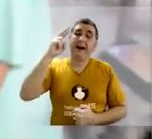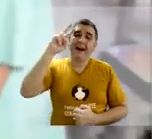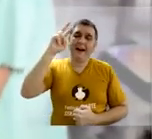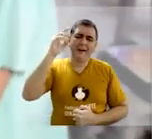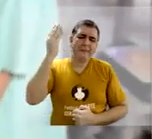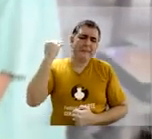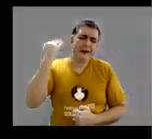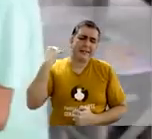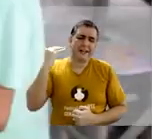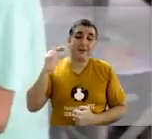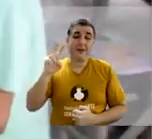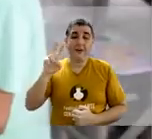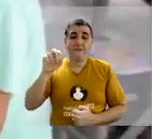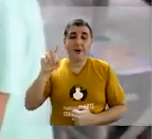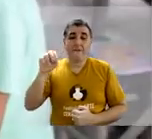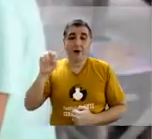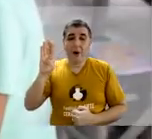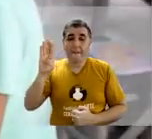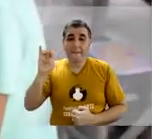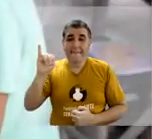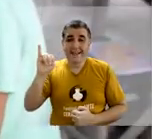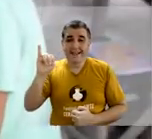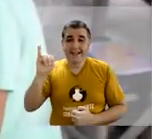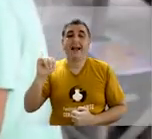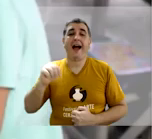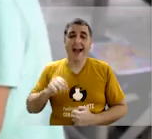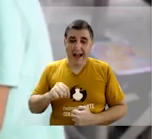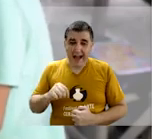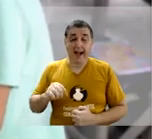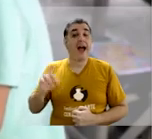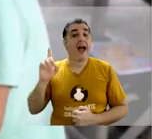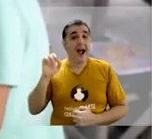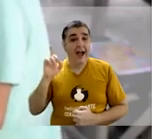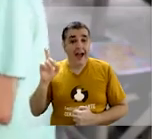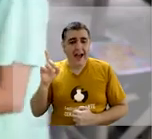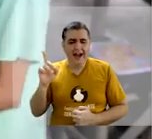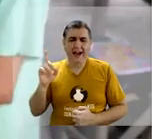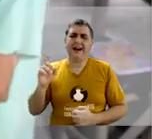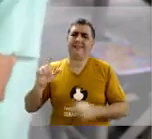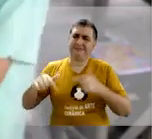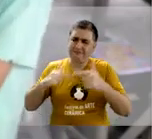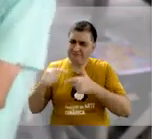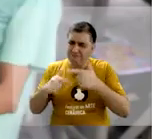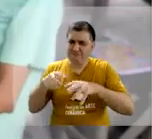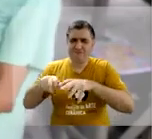minha bisavó. A minha família, do lado da minha mãe, todo mundo vivia era disso.